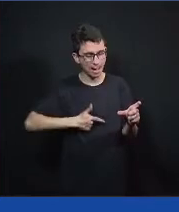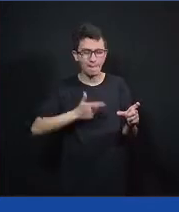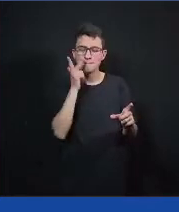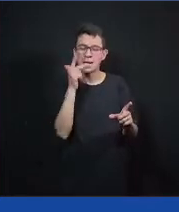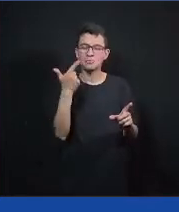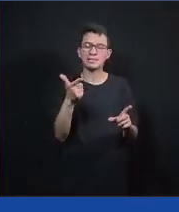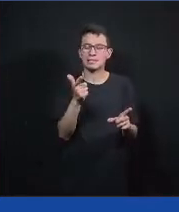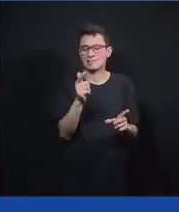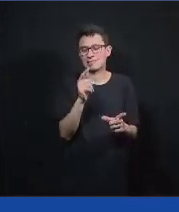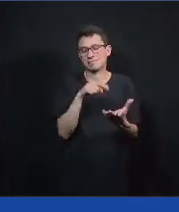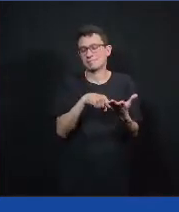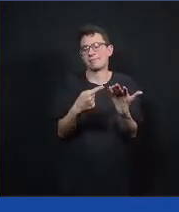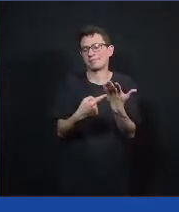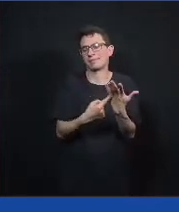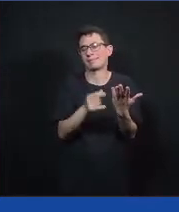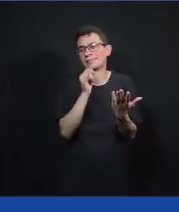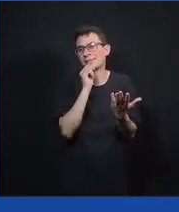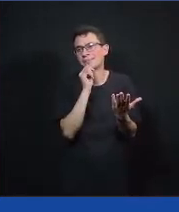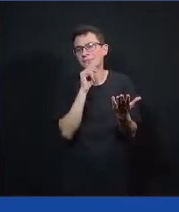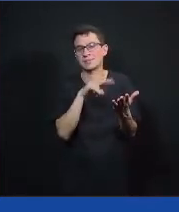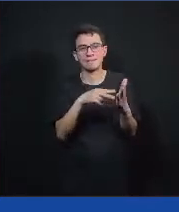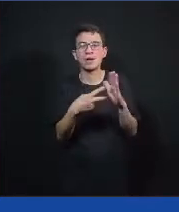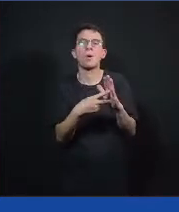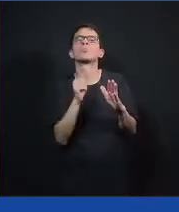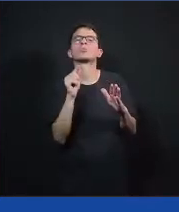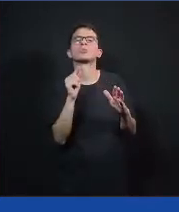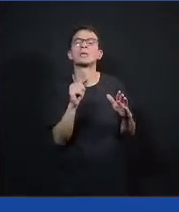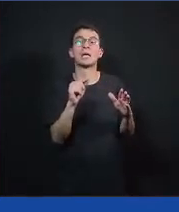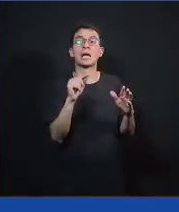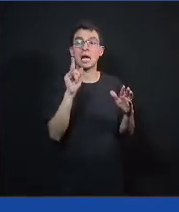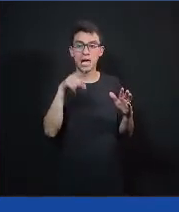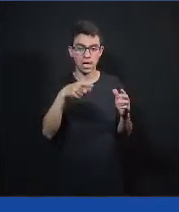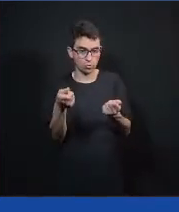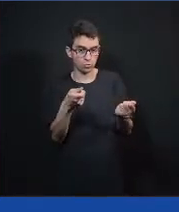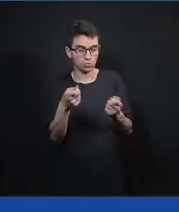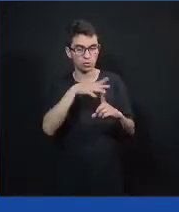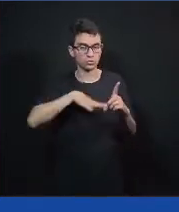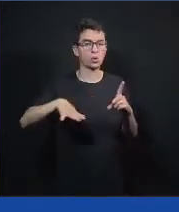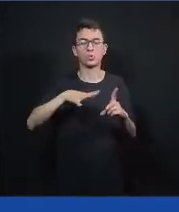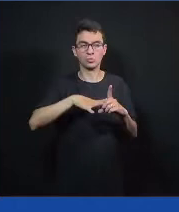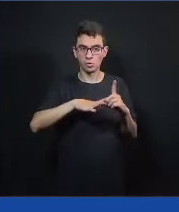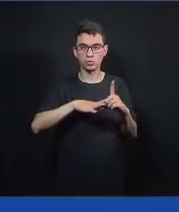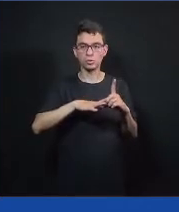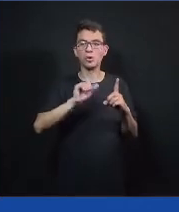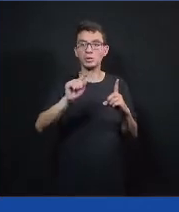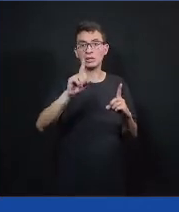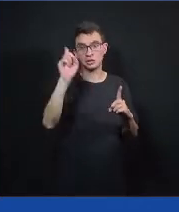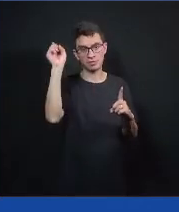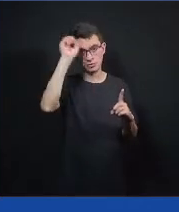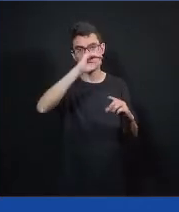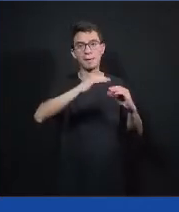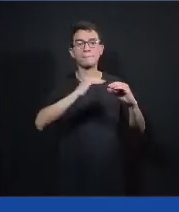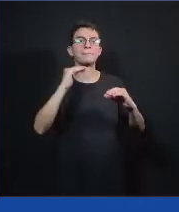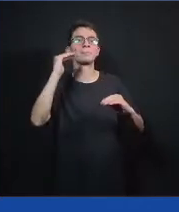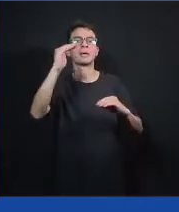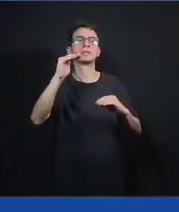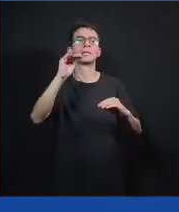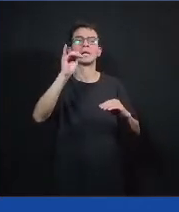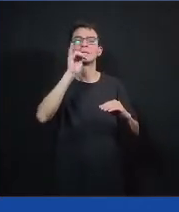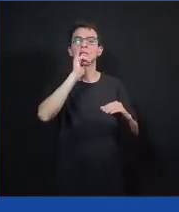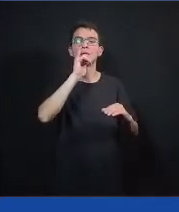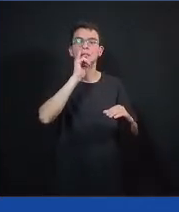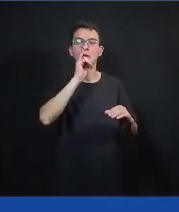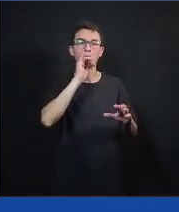é uma brincadeira, de dizer que certas formas de controle social são mais complicadas, como é o caso de corpos